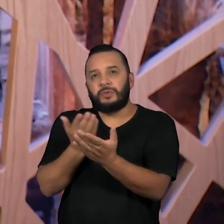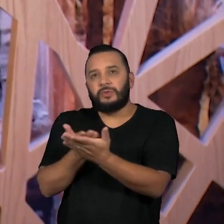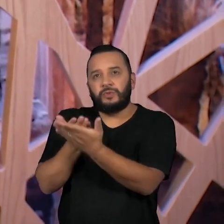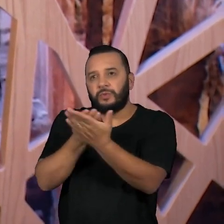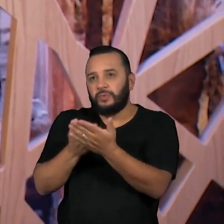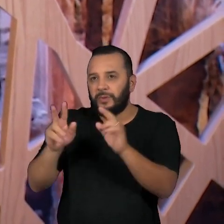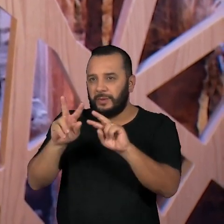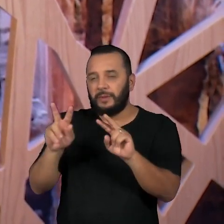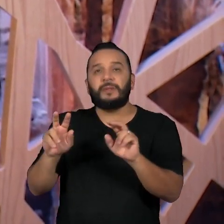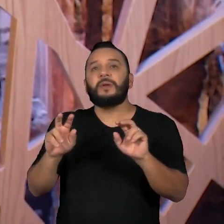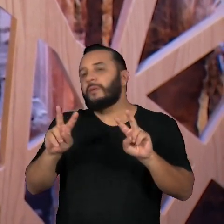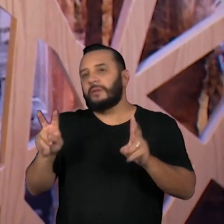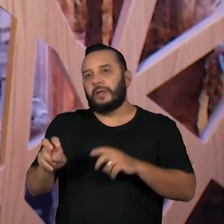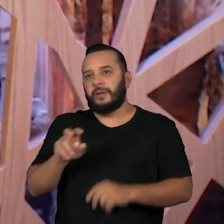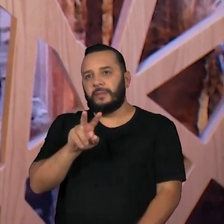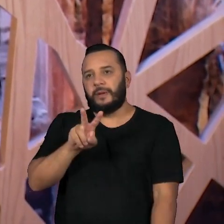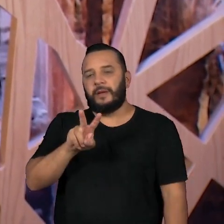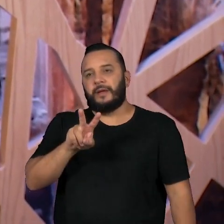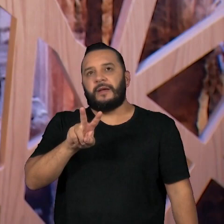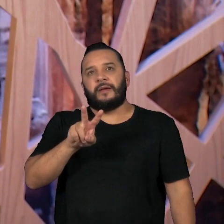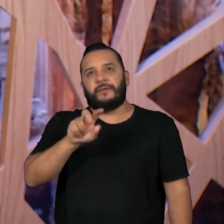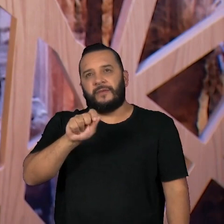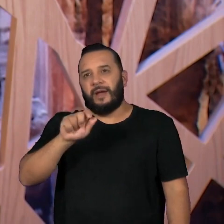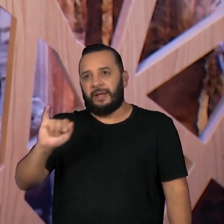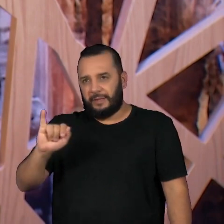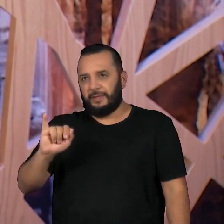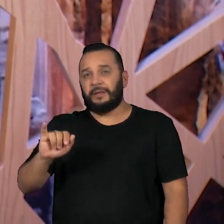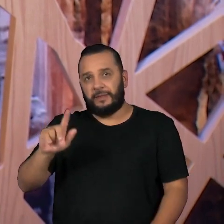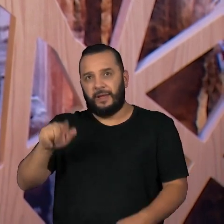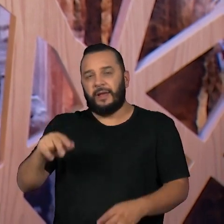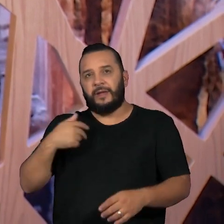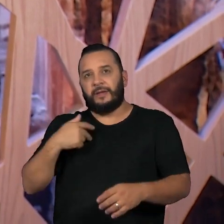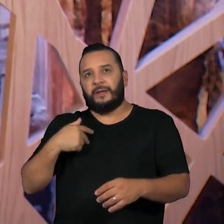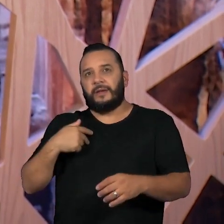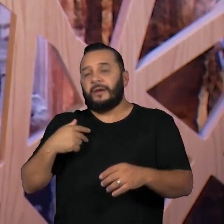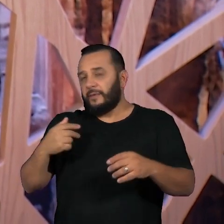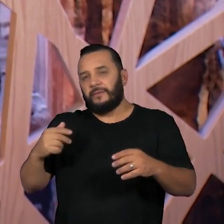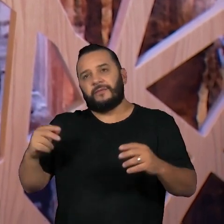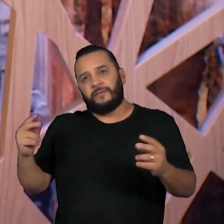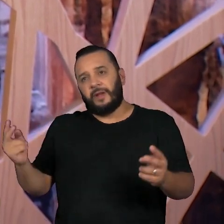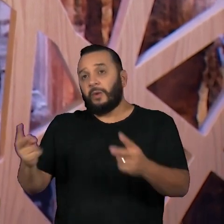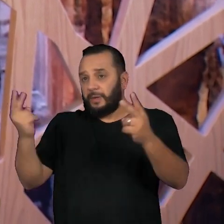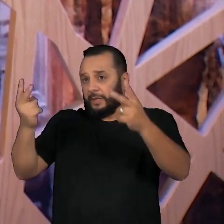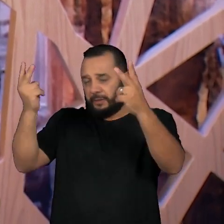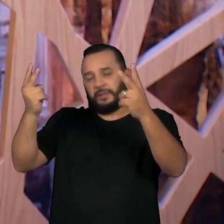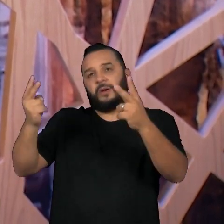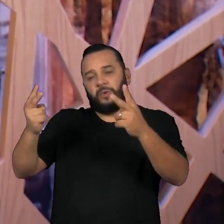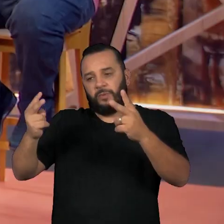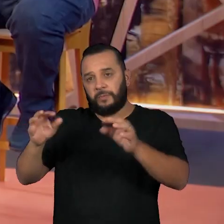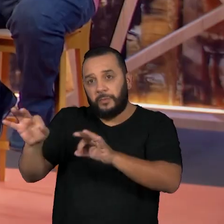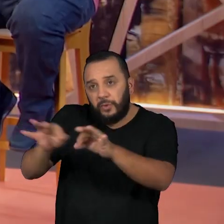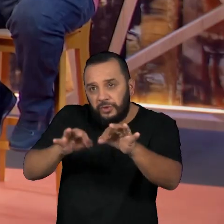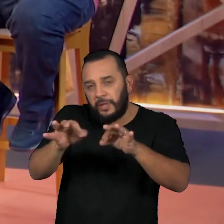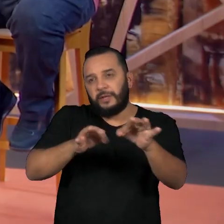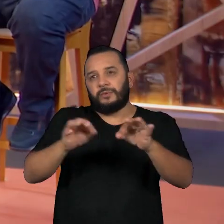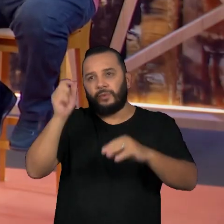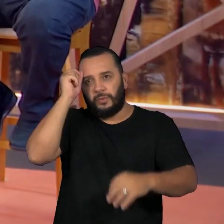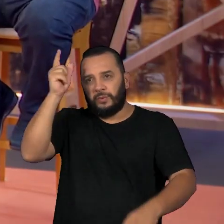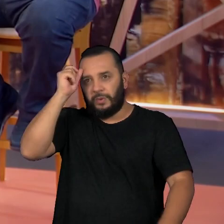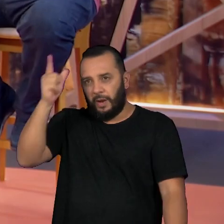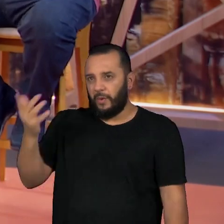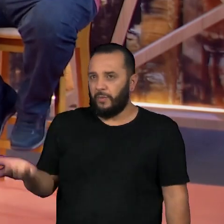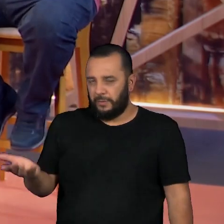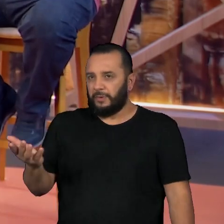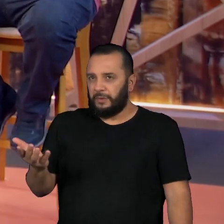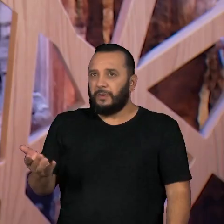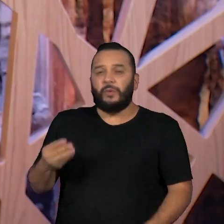impacto desse edital, né, de valorização de iniciativas culturais e como que ele foi determinante